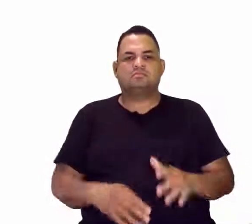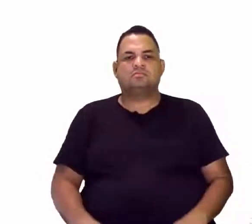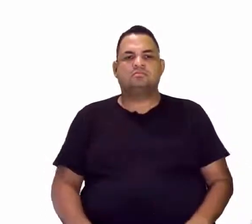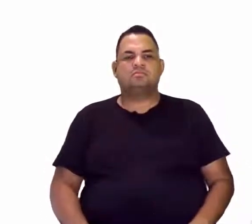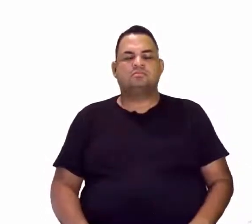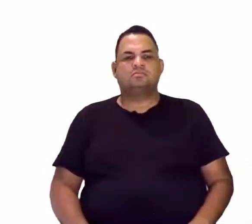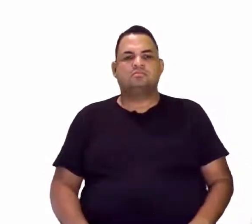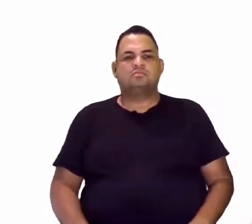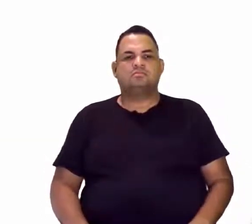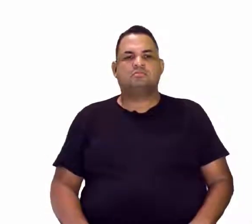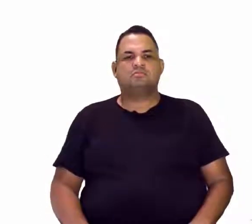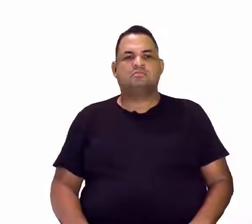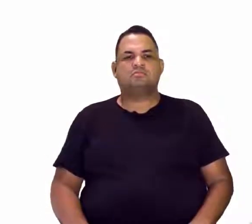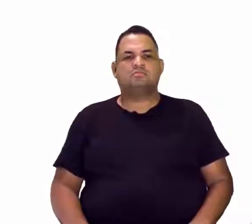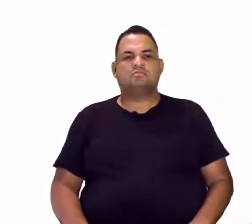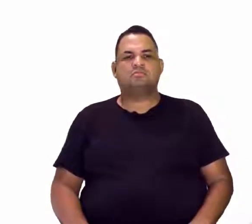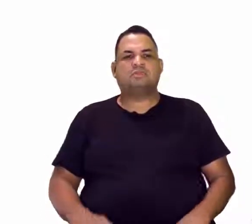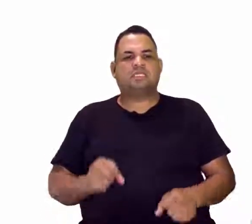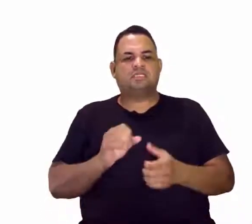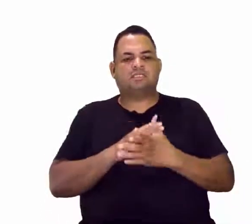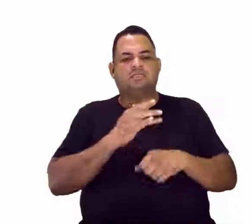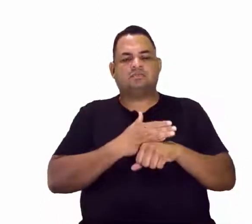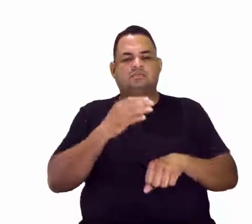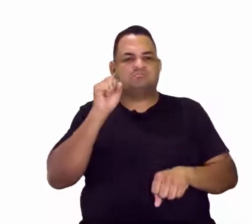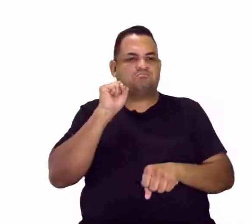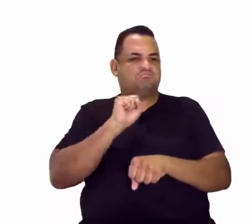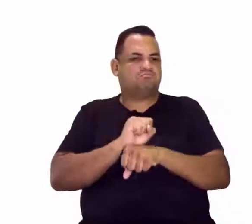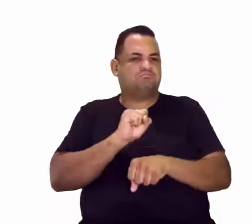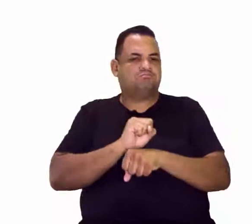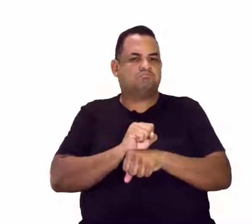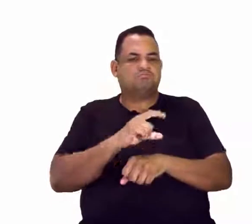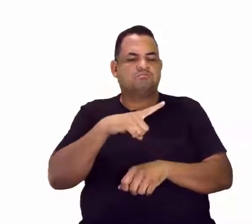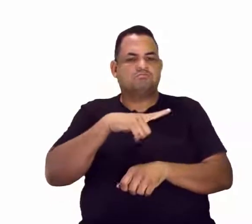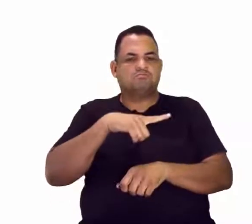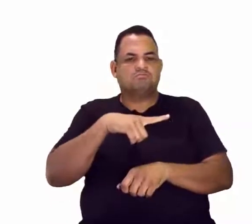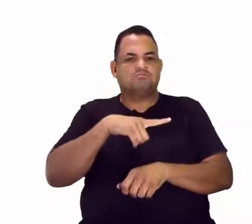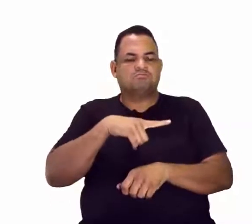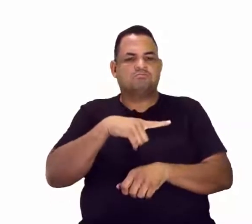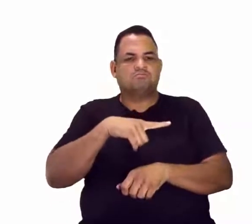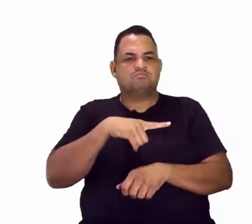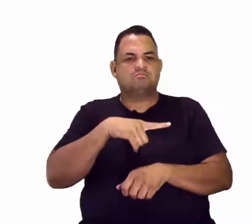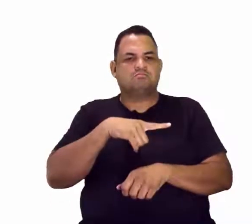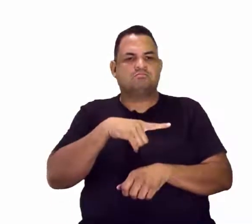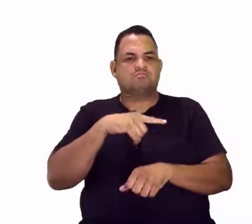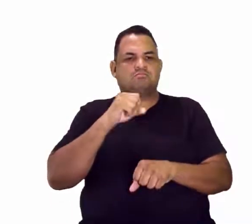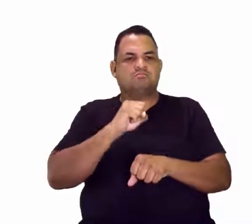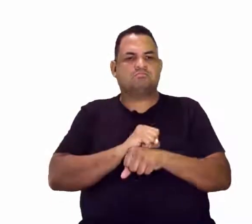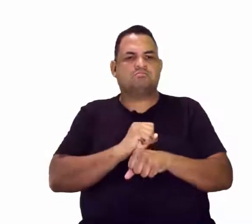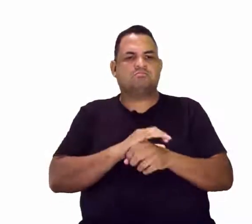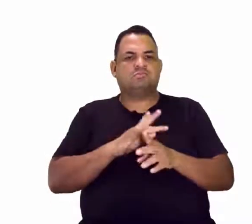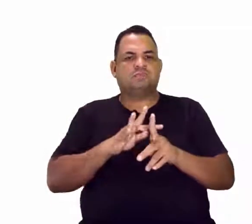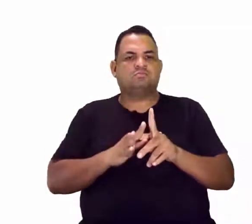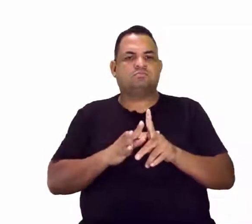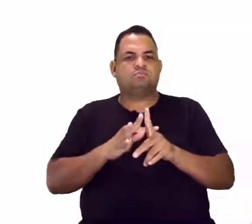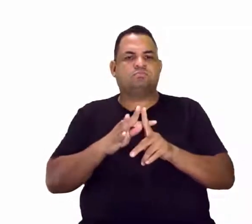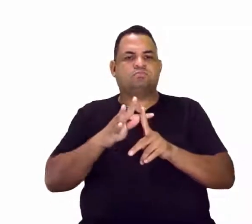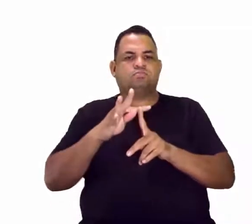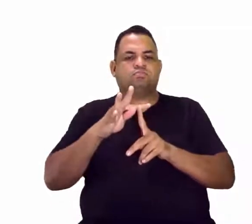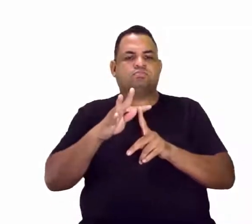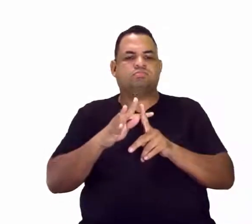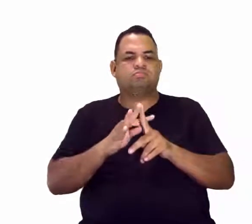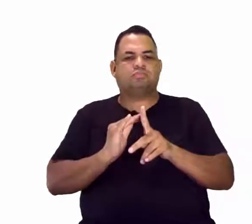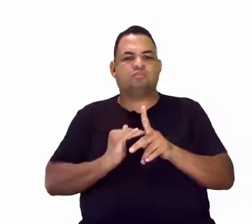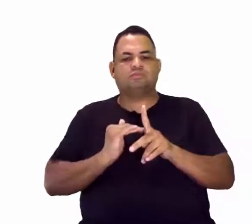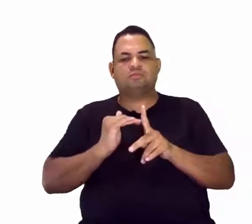Ácidos fixos são aqueles que apresentam ponto de ebulição alto. Então, na temperatura